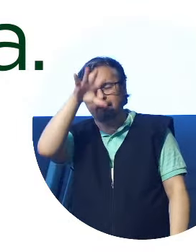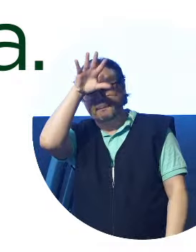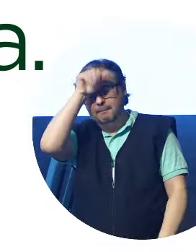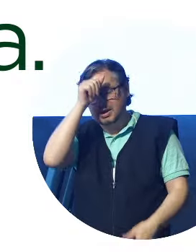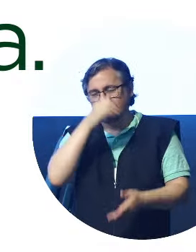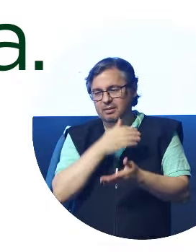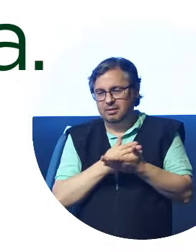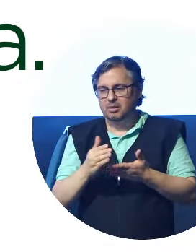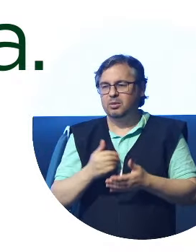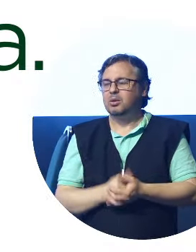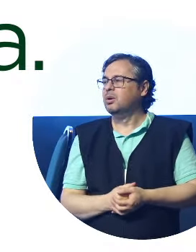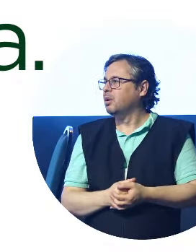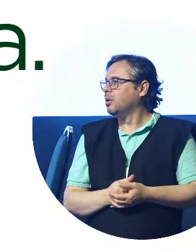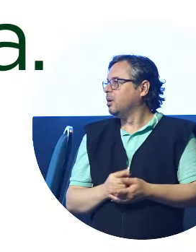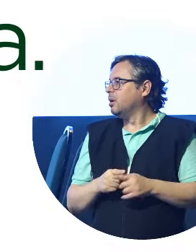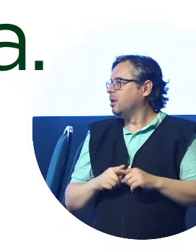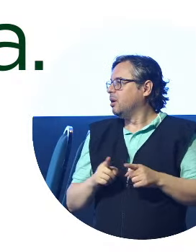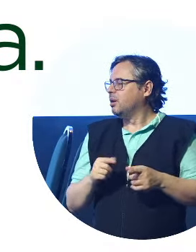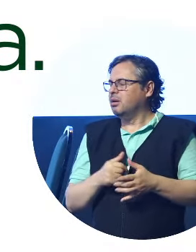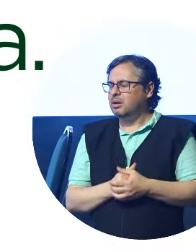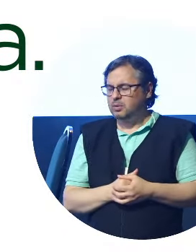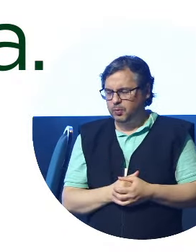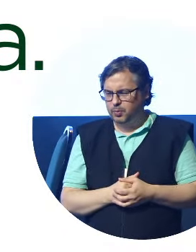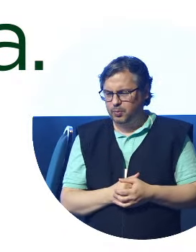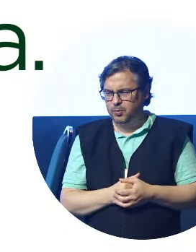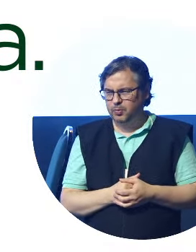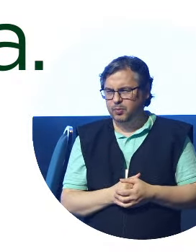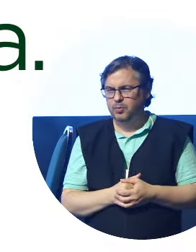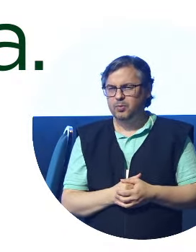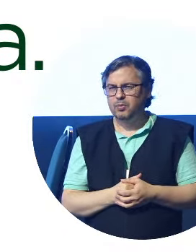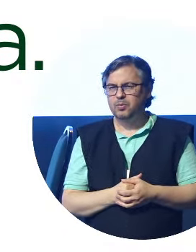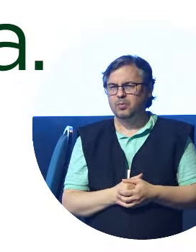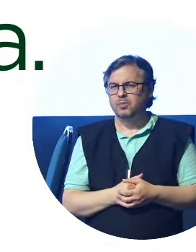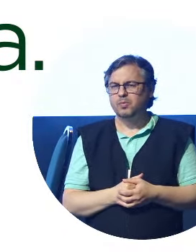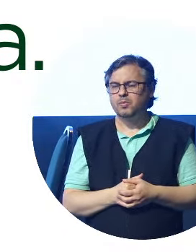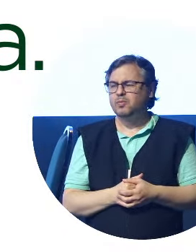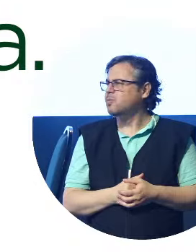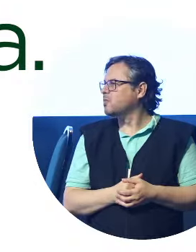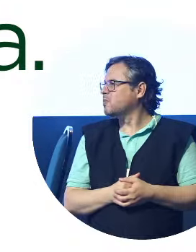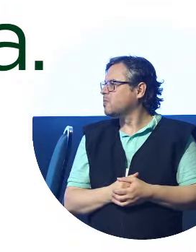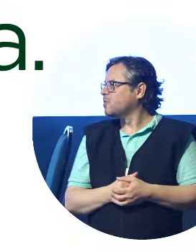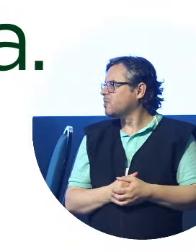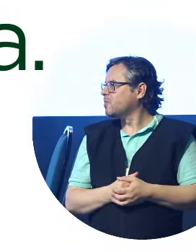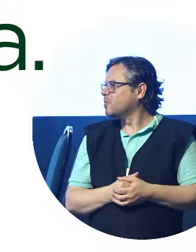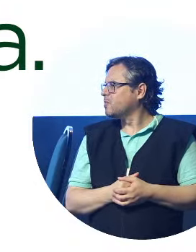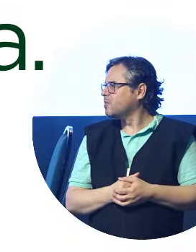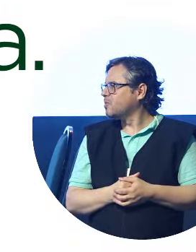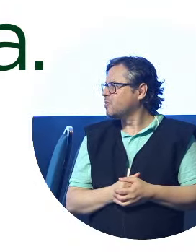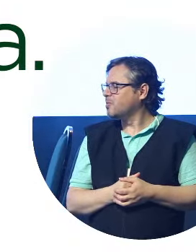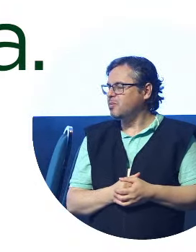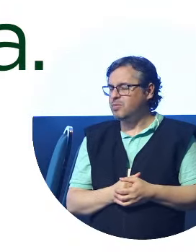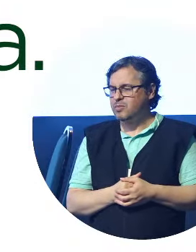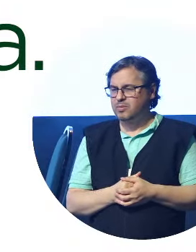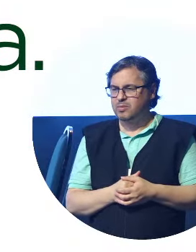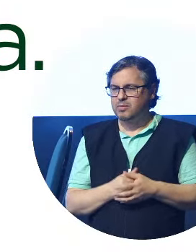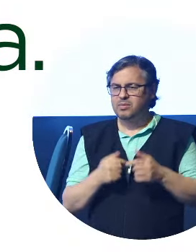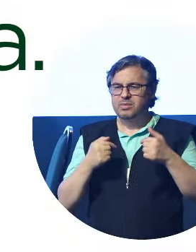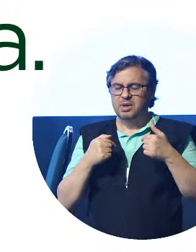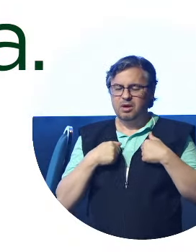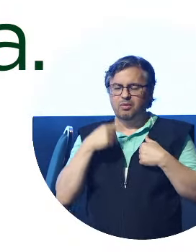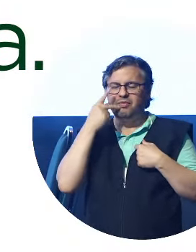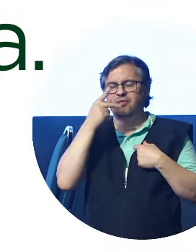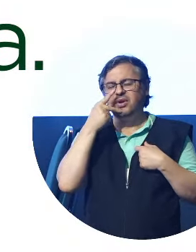falo português sobre meu conhecimento com Jesus. Tá bom? Tá não, ótimo. Não, não. Eu falo